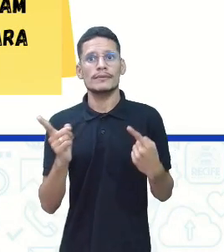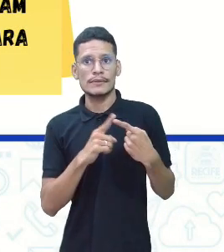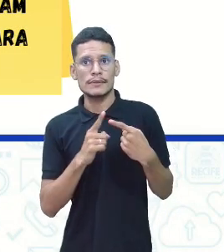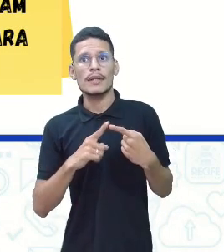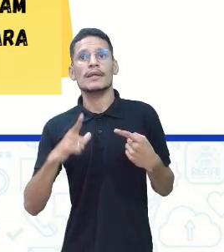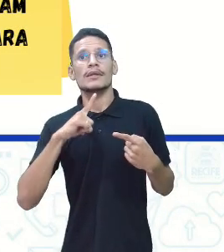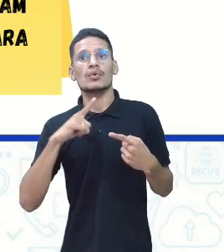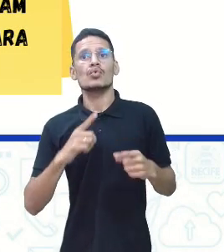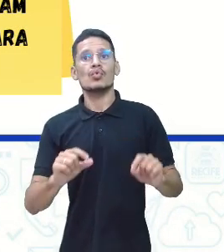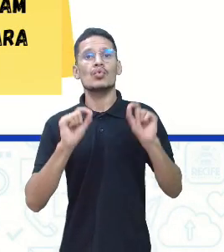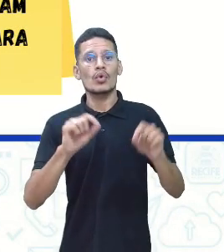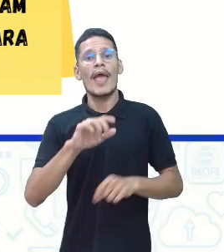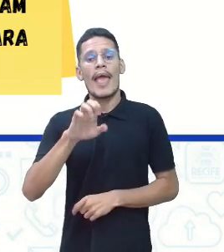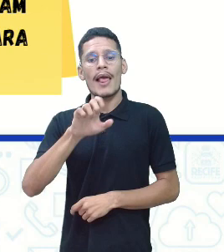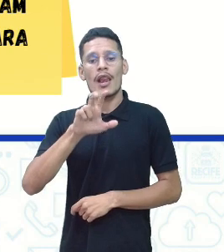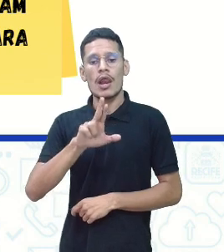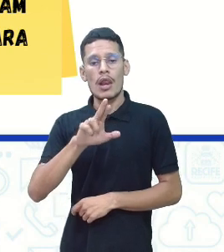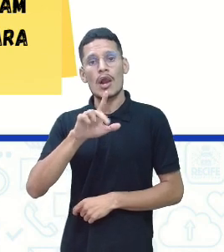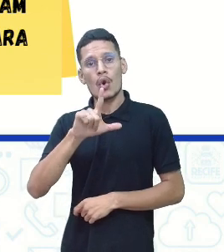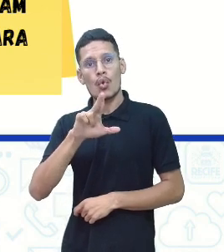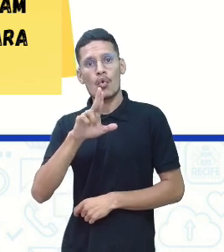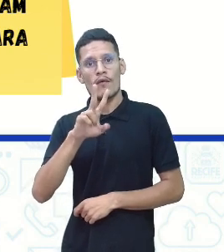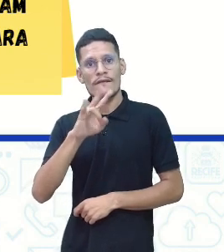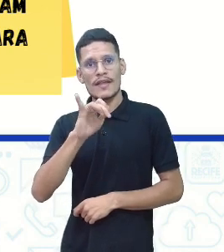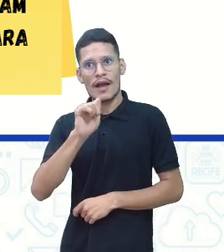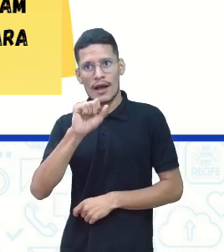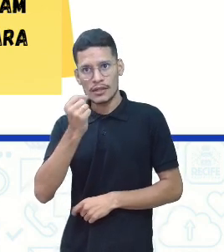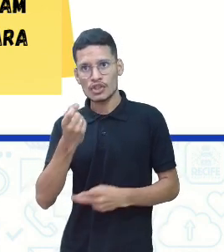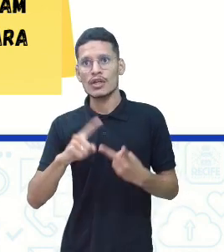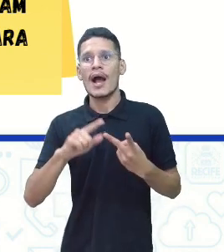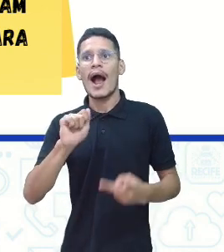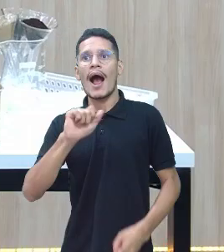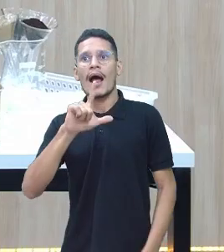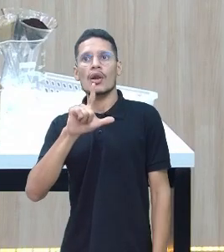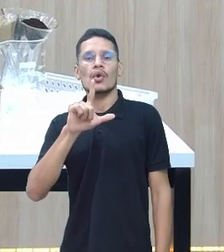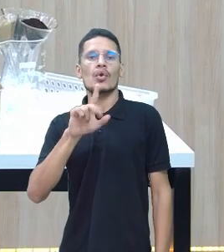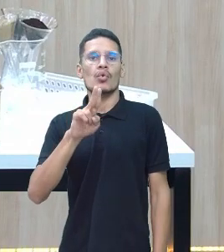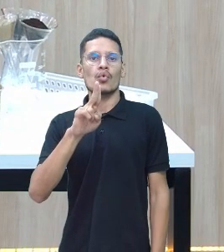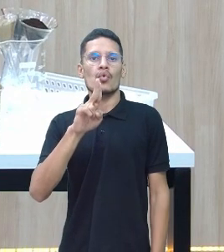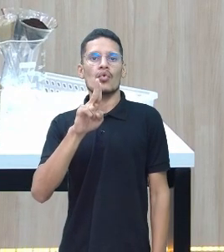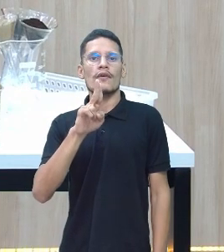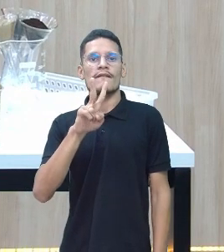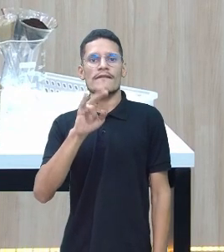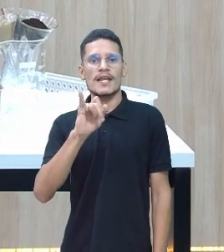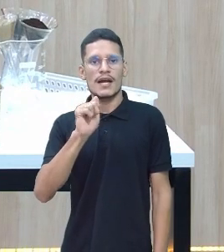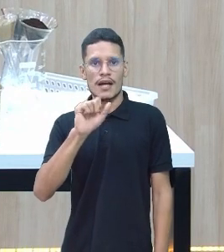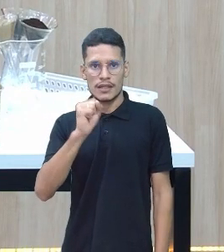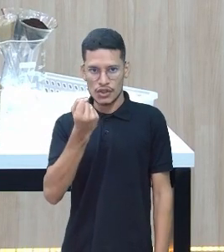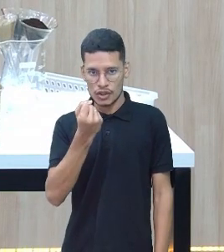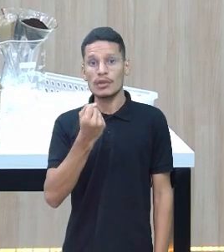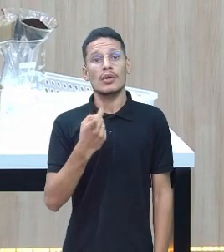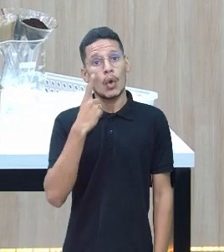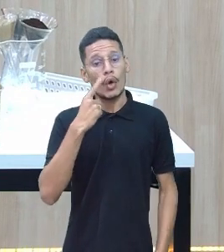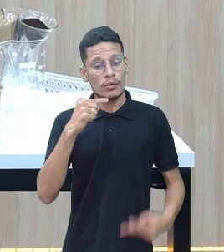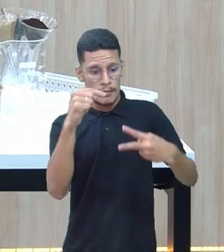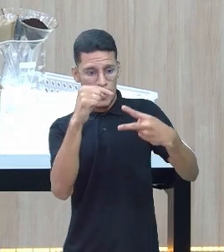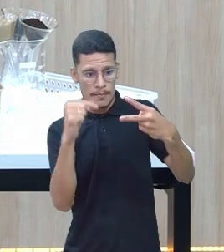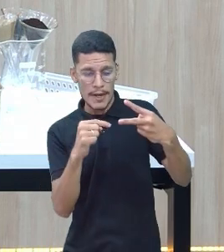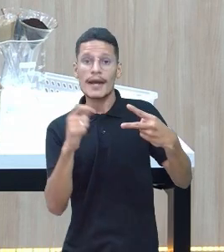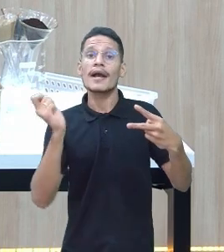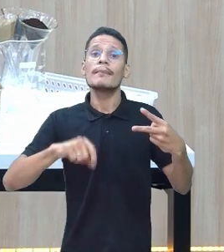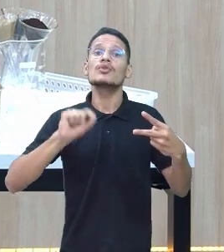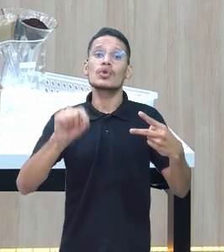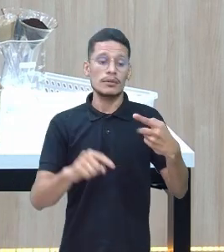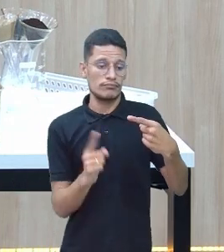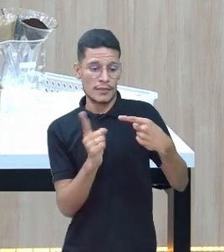são classificados em eluviais e aluviais. Então, essas duas classificações é para dizer que um